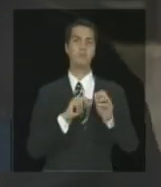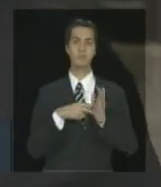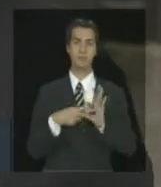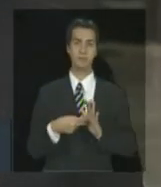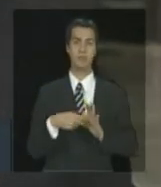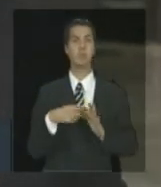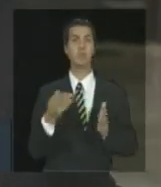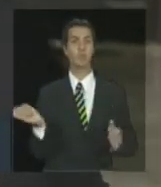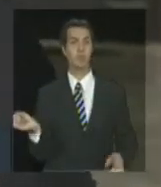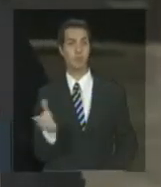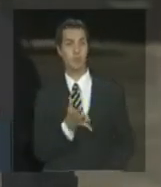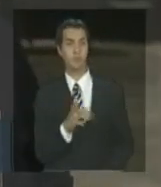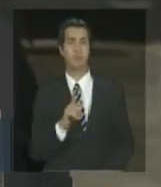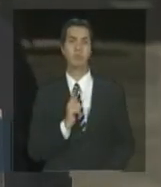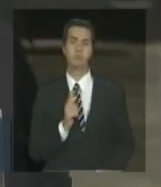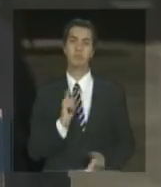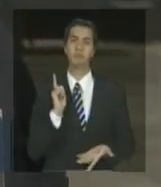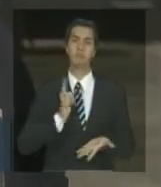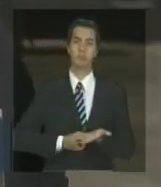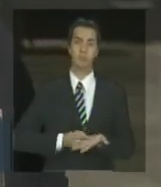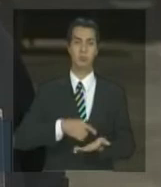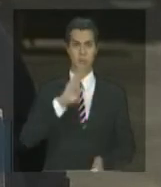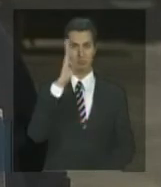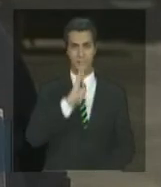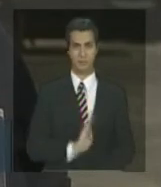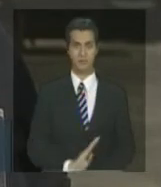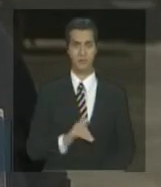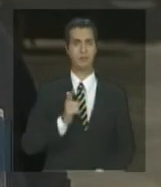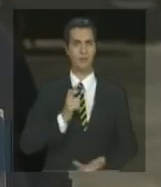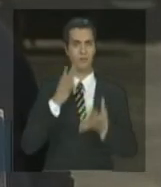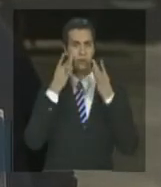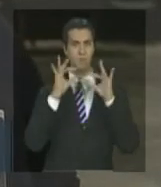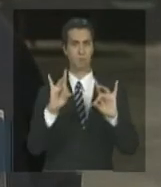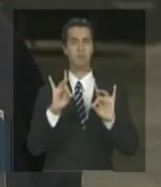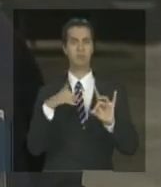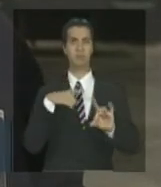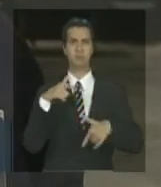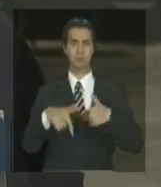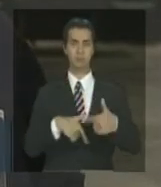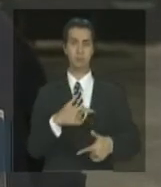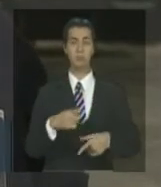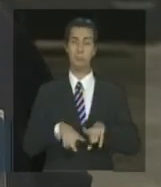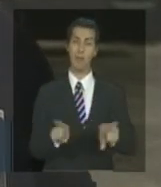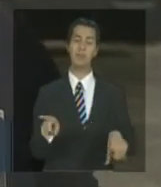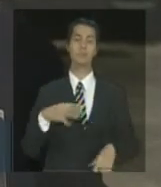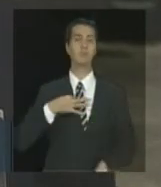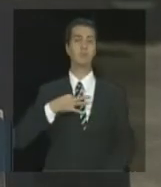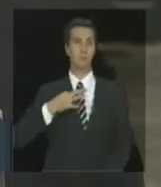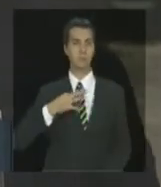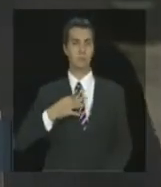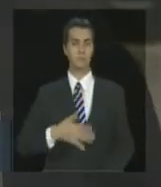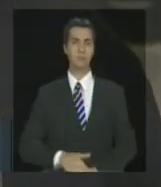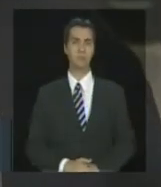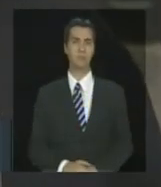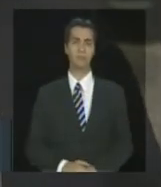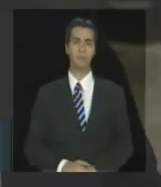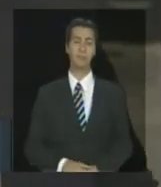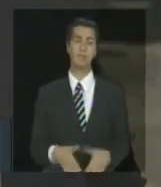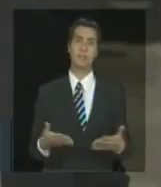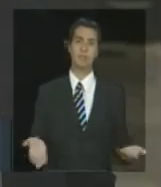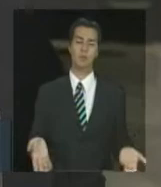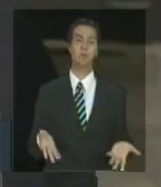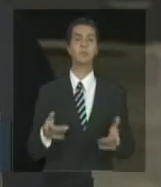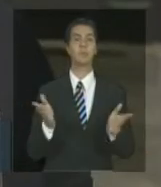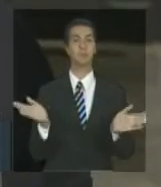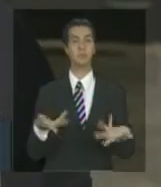são adicionais ao compromisso que o Brasil assumiu formalmente em lei, mas em caráter voluntário. Então, o espaço que sai